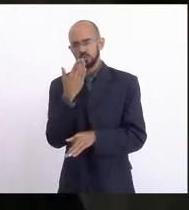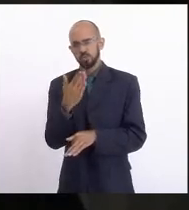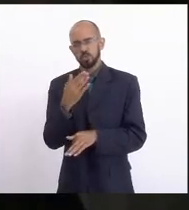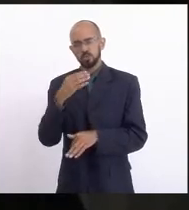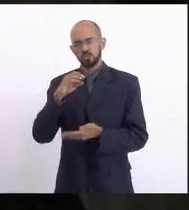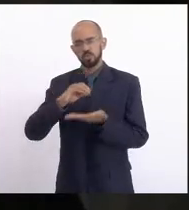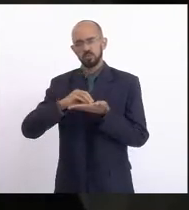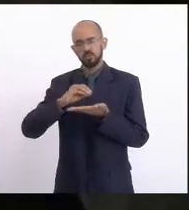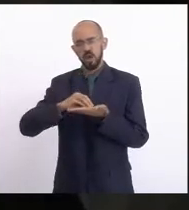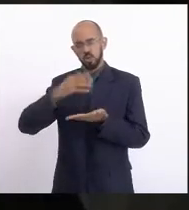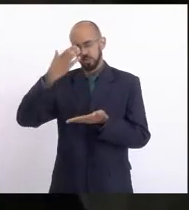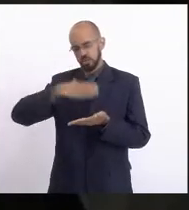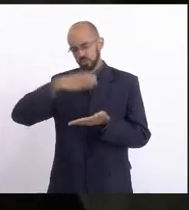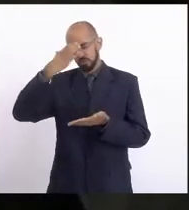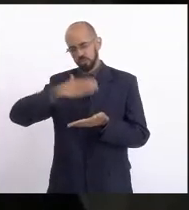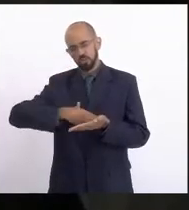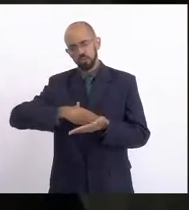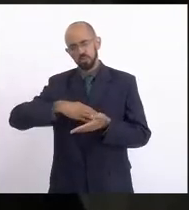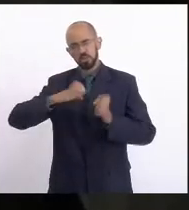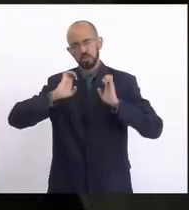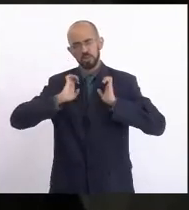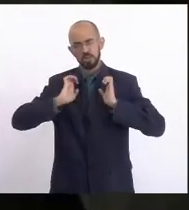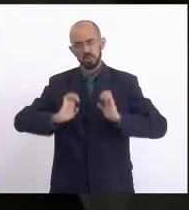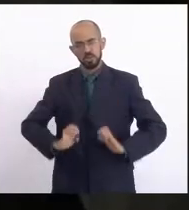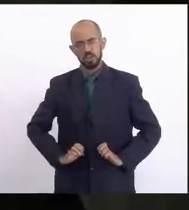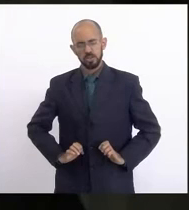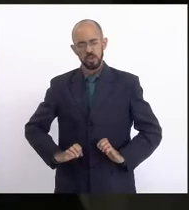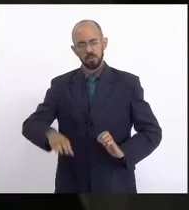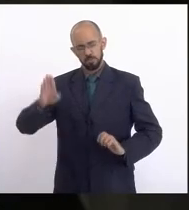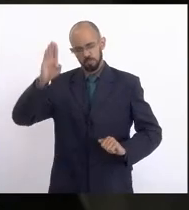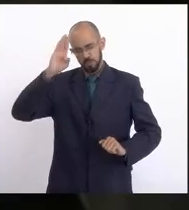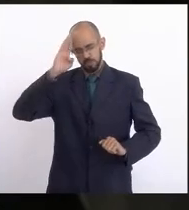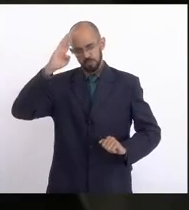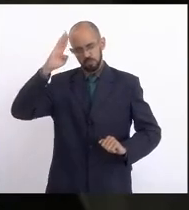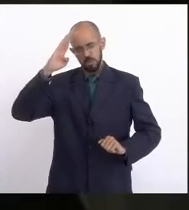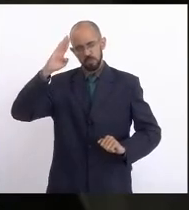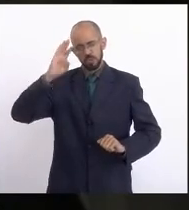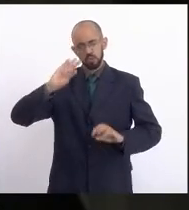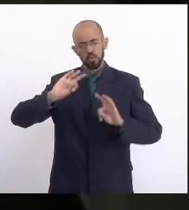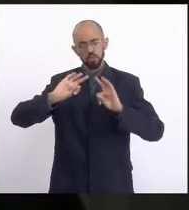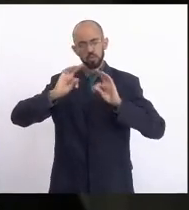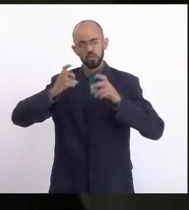principalmente, mas não somente, com aqueles que amealham